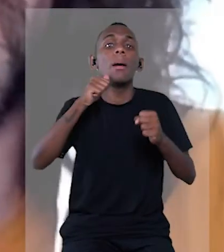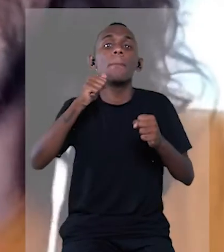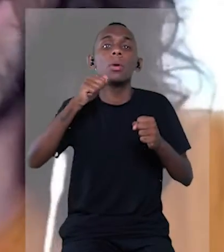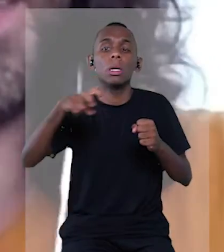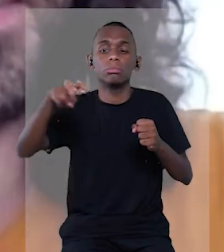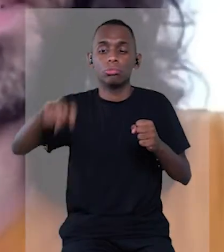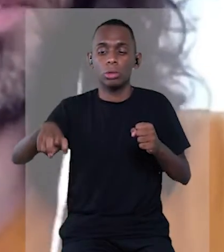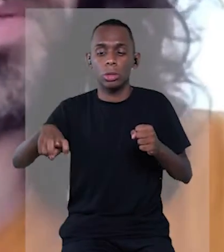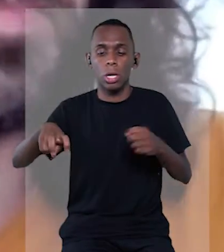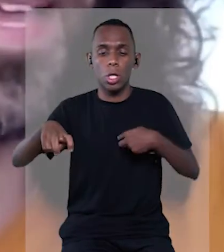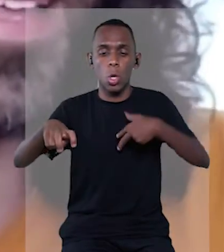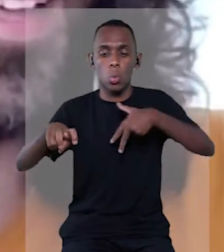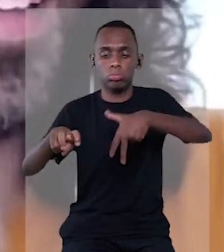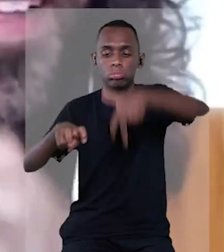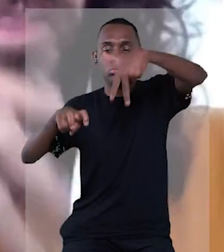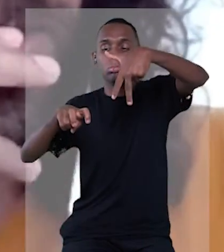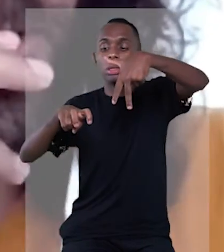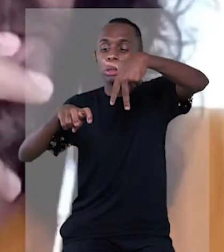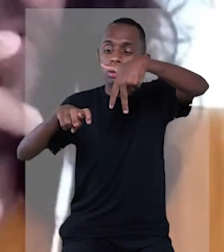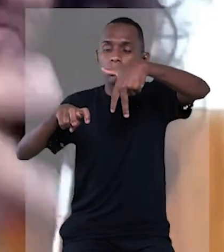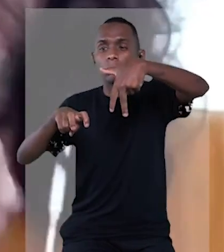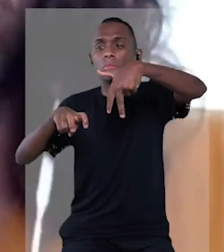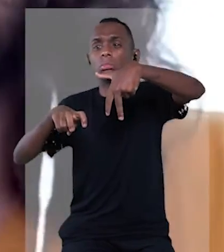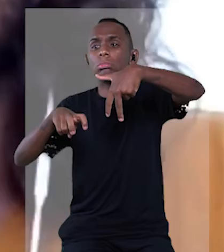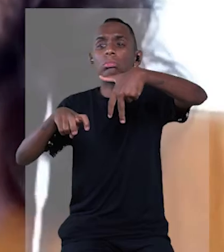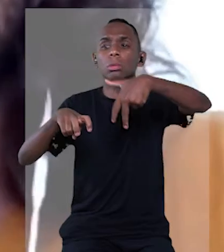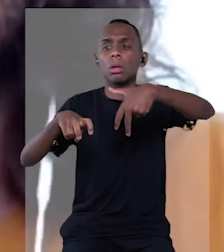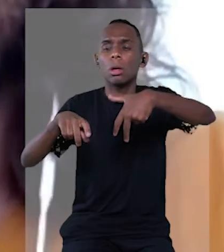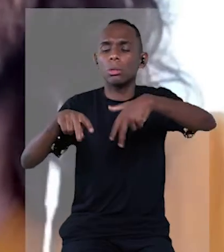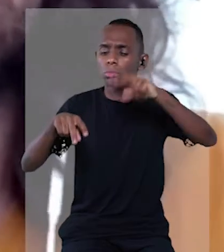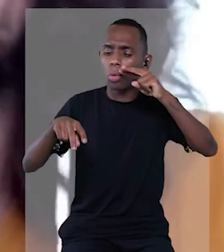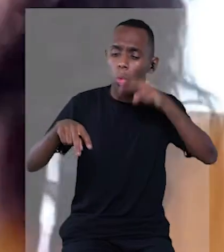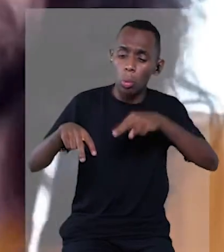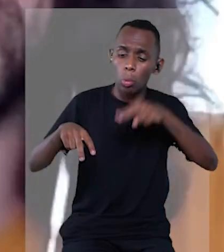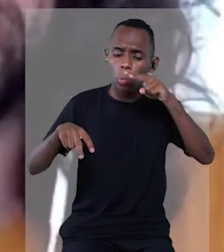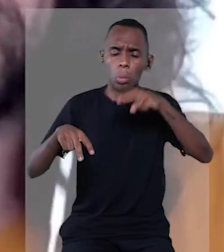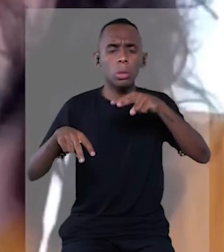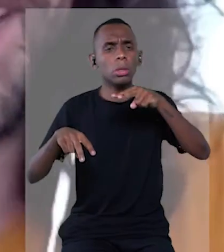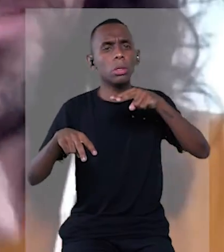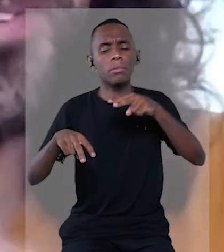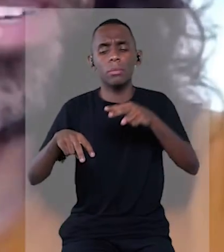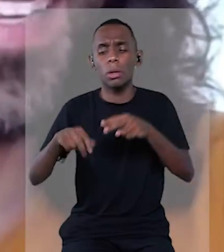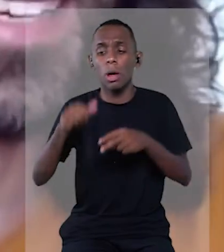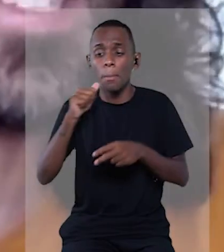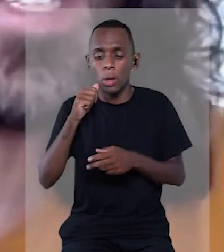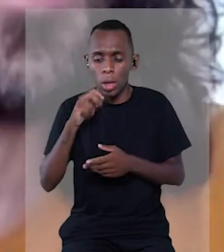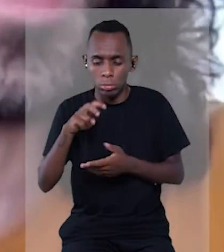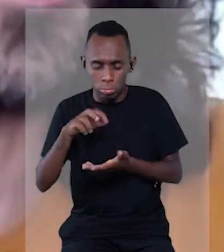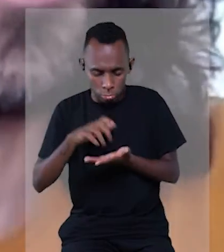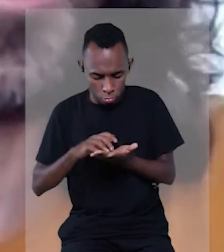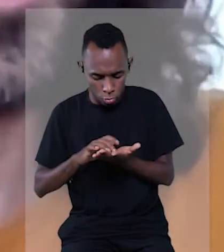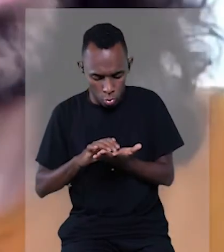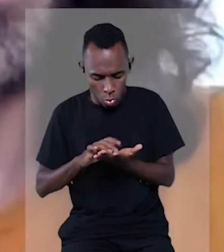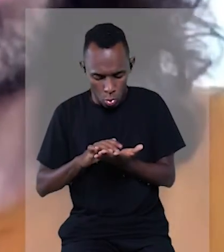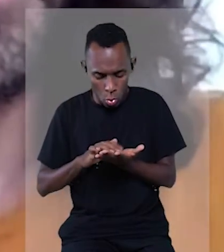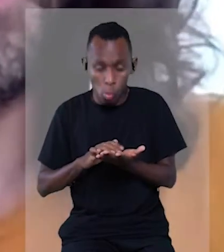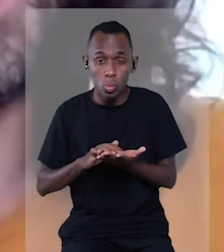estava sentada e eu em pé, eu fui olhando assim, eu olhei de leve o que ela estava